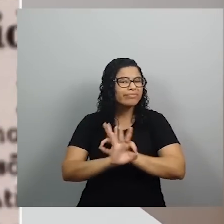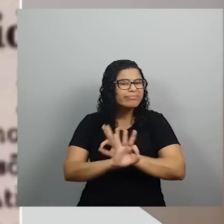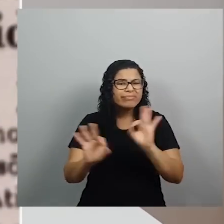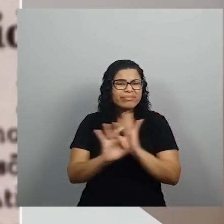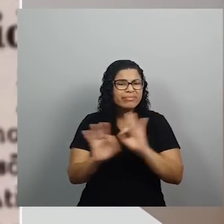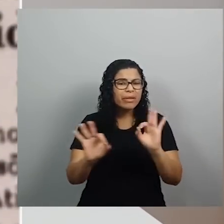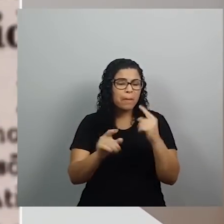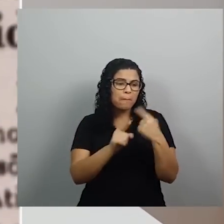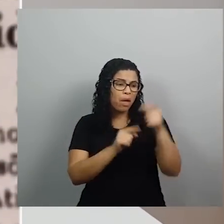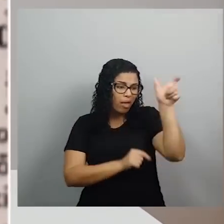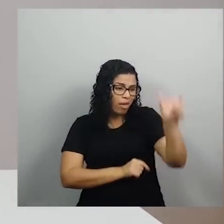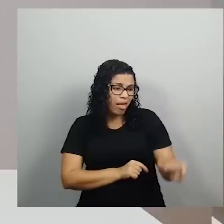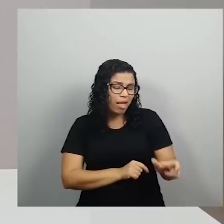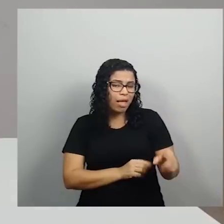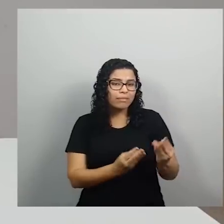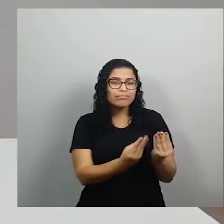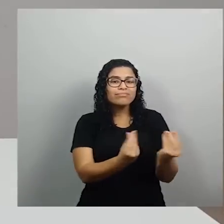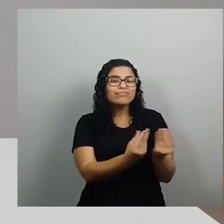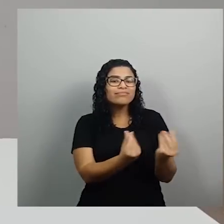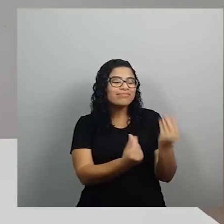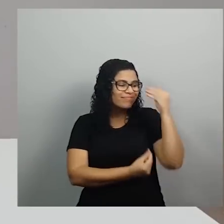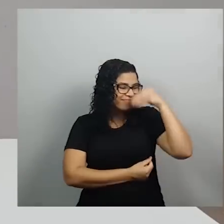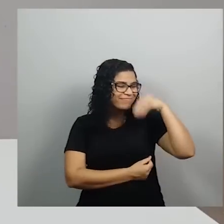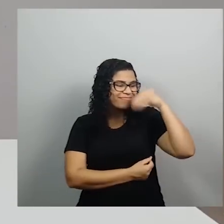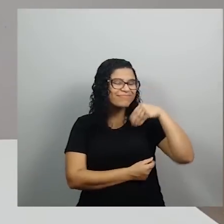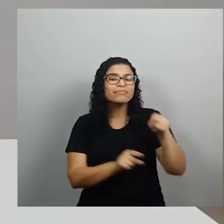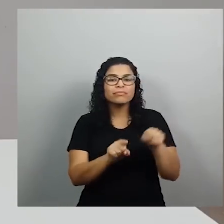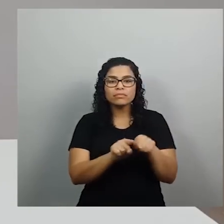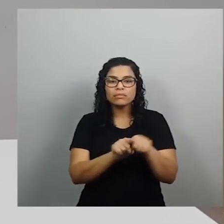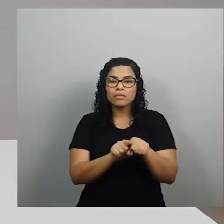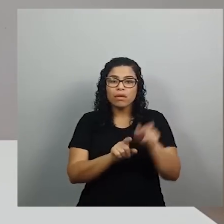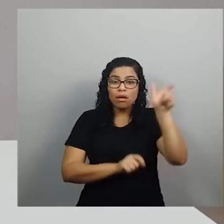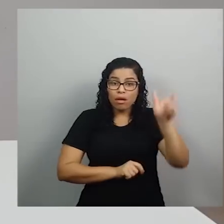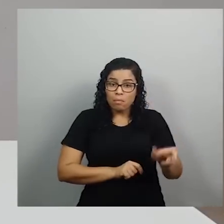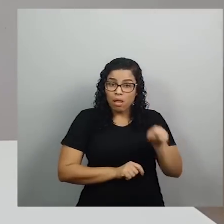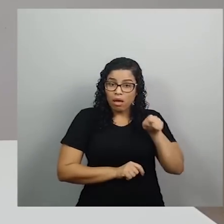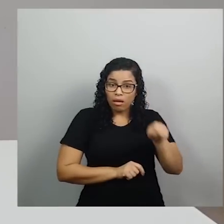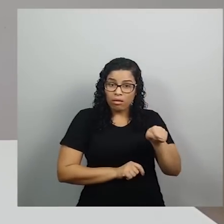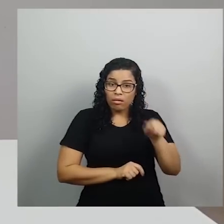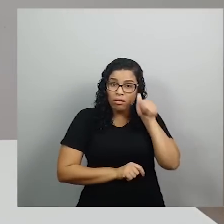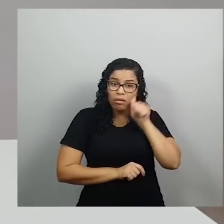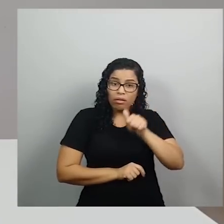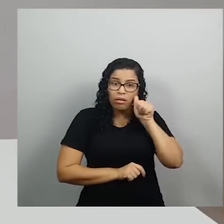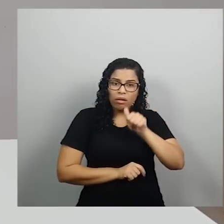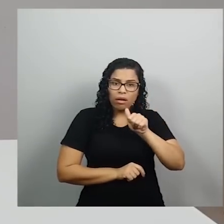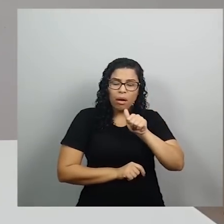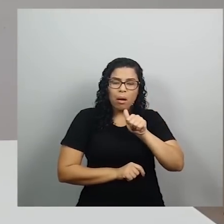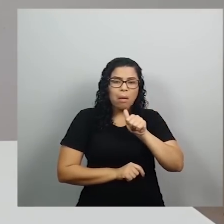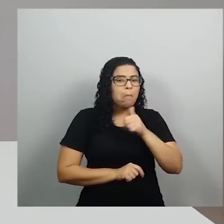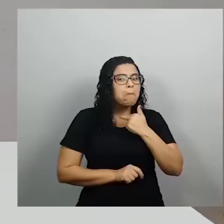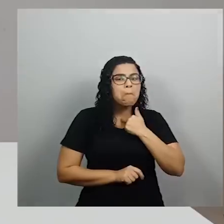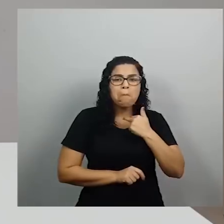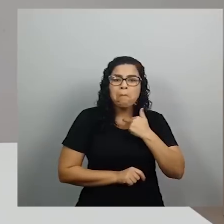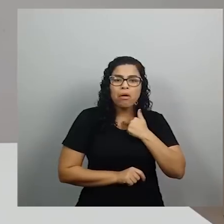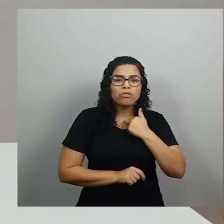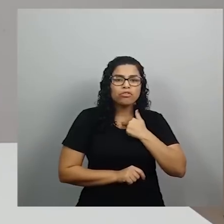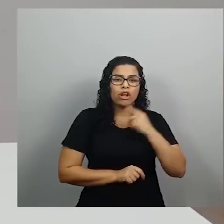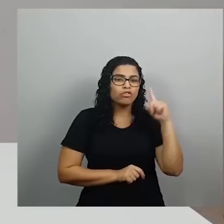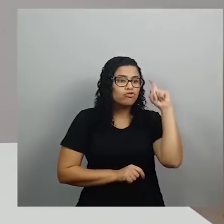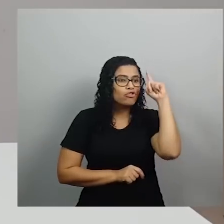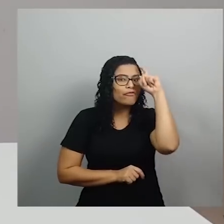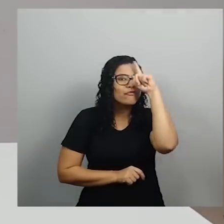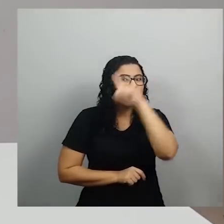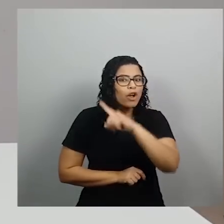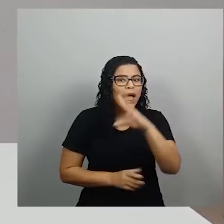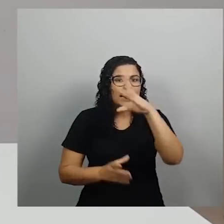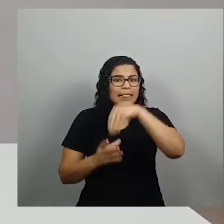a delicadeza feminina e frágil. Na verdade, as mulheres eram consideradas incapazes de lidar com as múltiplas dificuldades